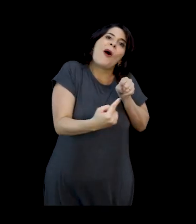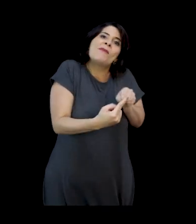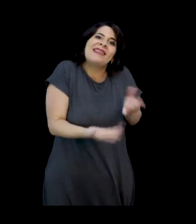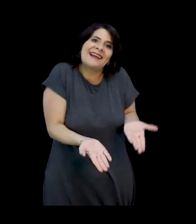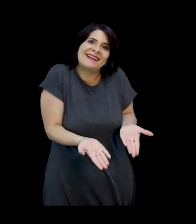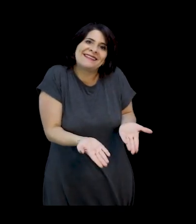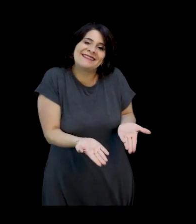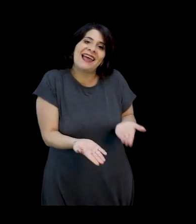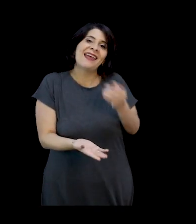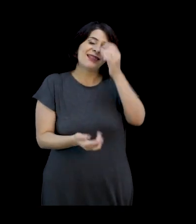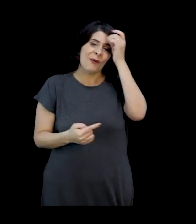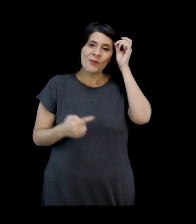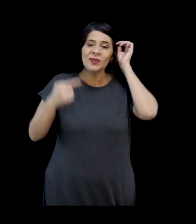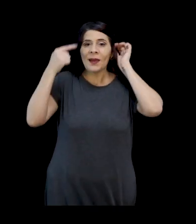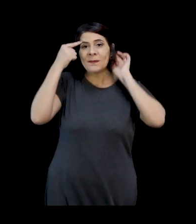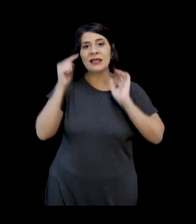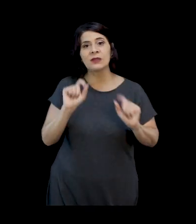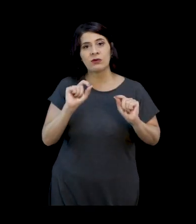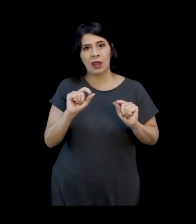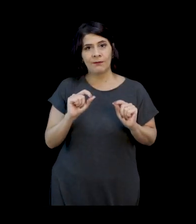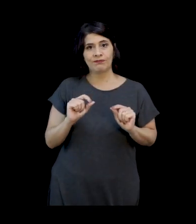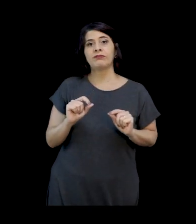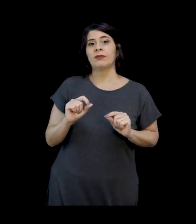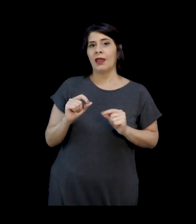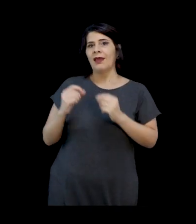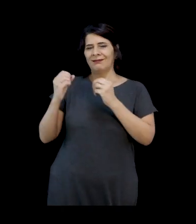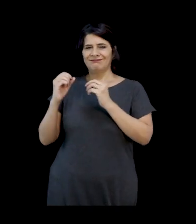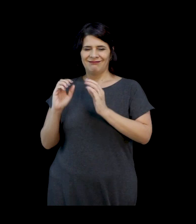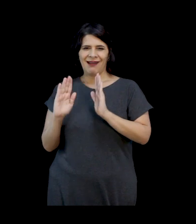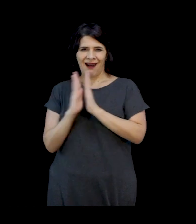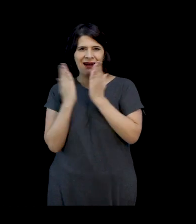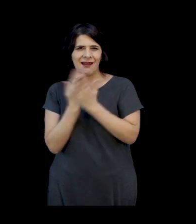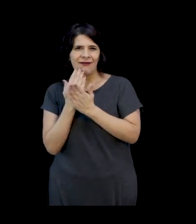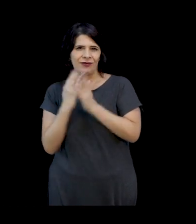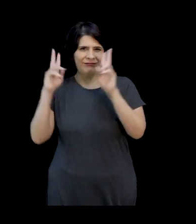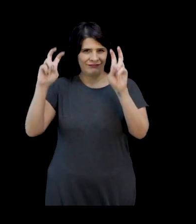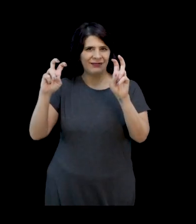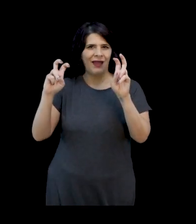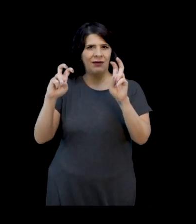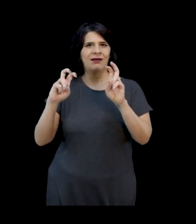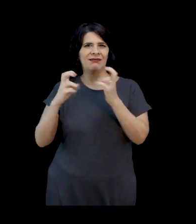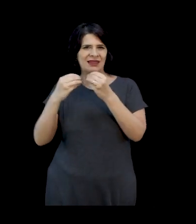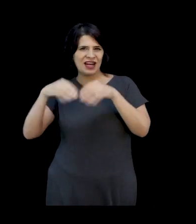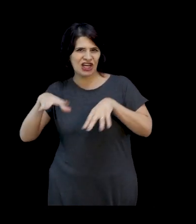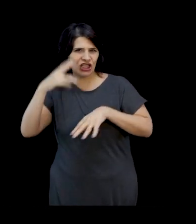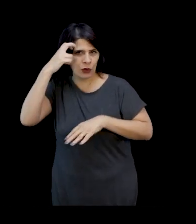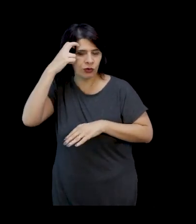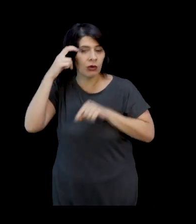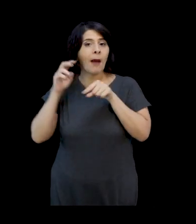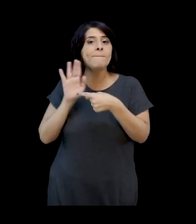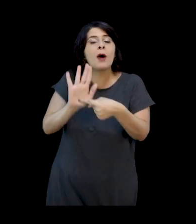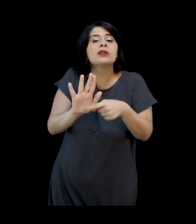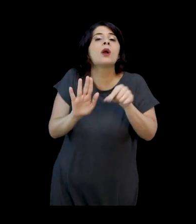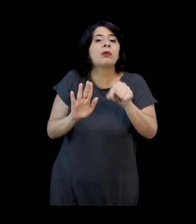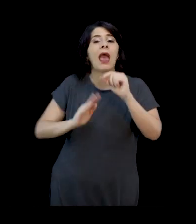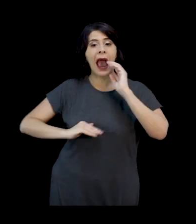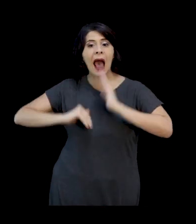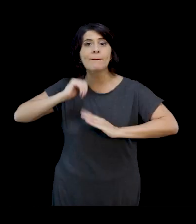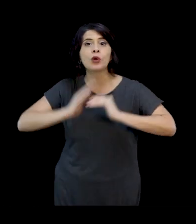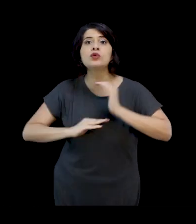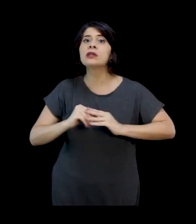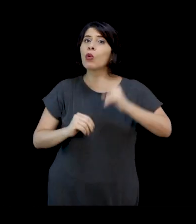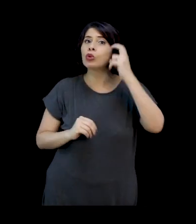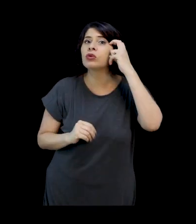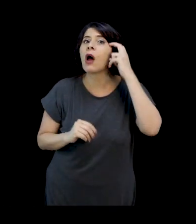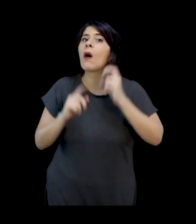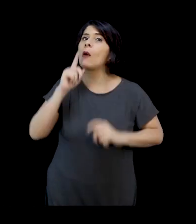vê neste texto, A Tragédia da Cultura, a ideia de que a divisão do trabalho é um dos elementos materiais que fazem com que a